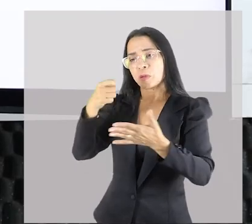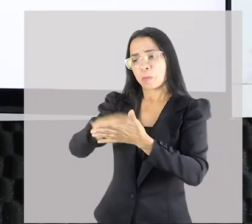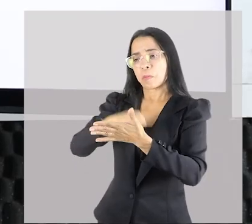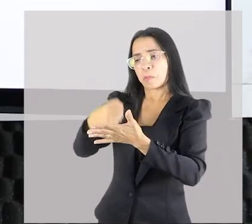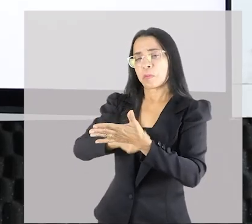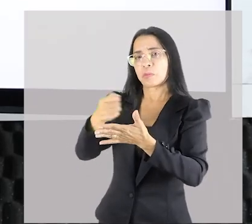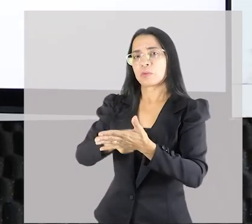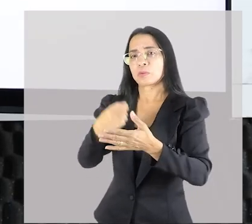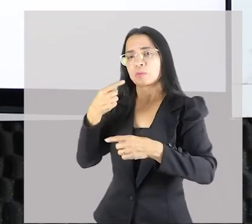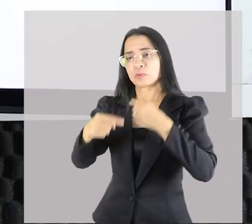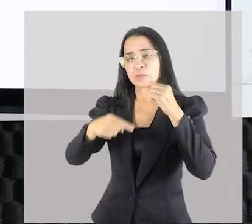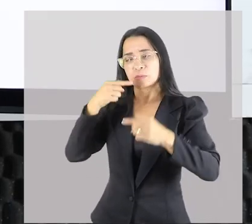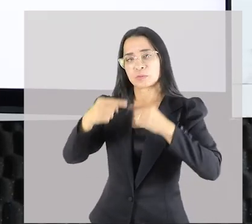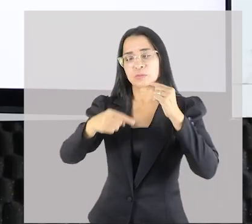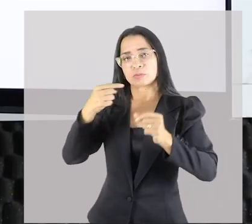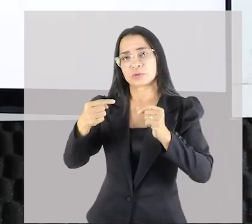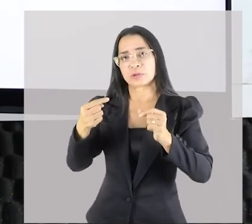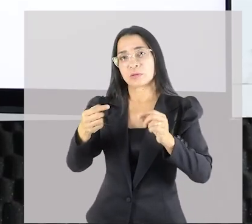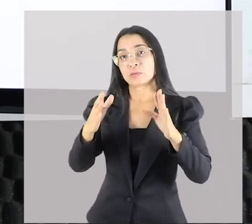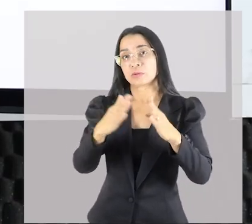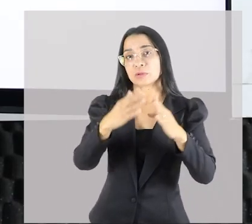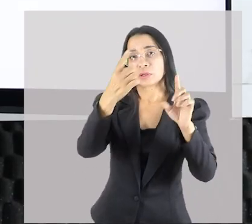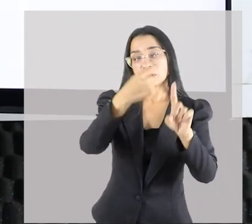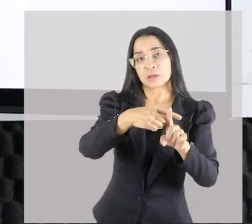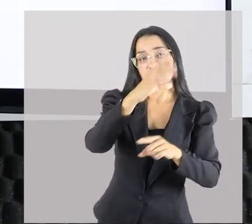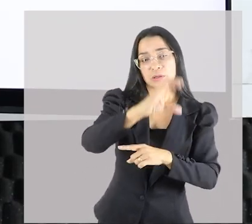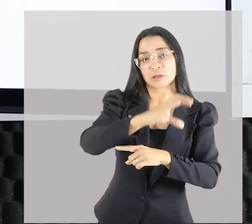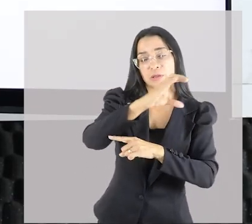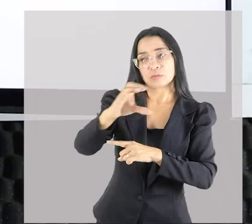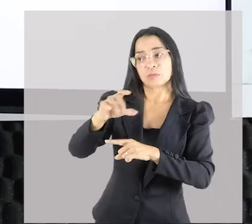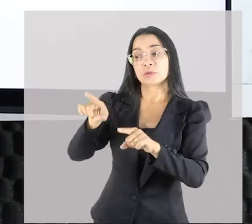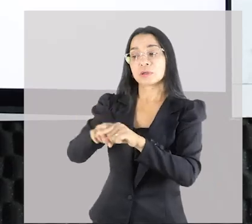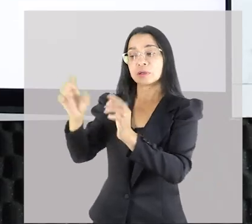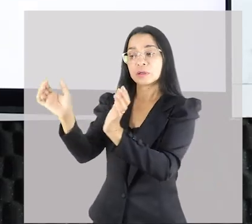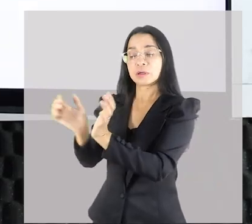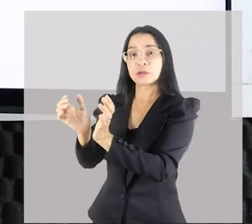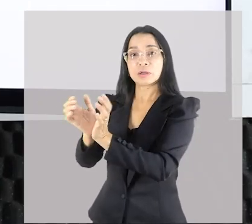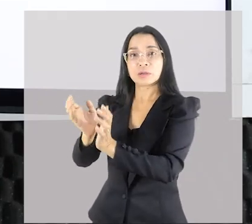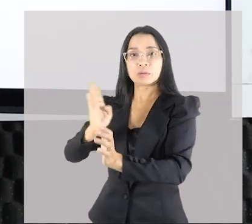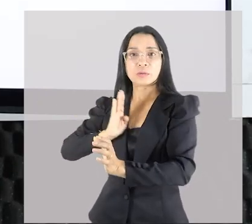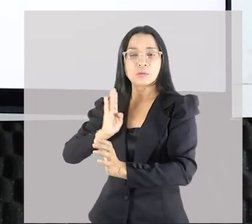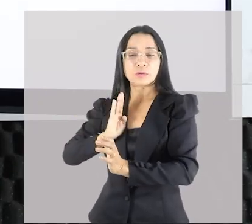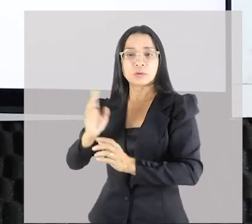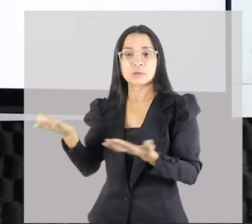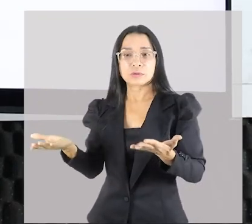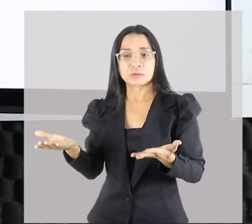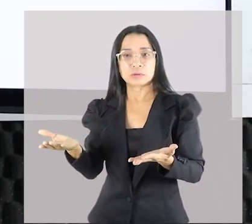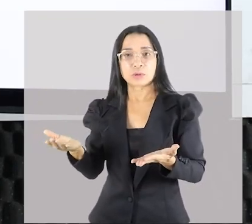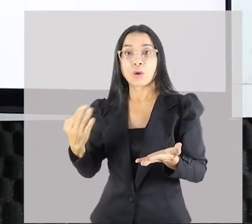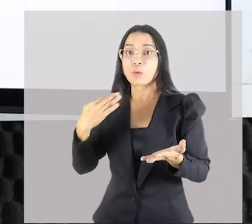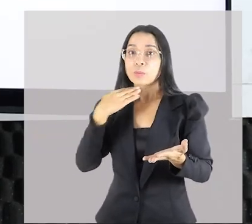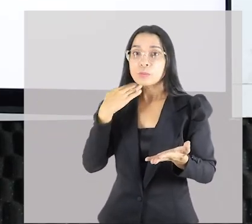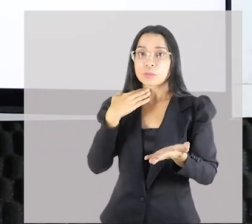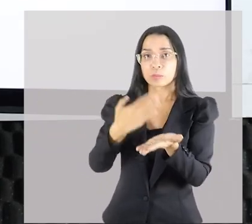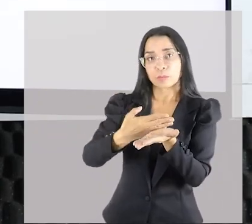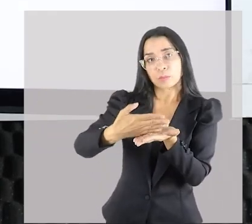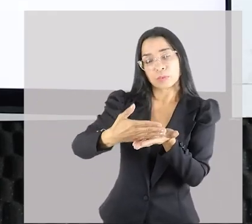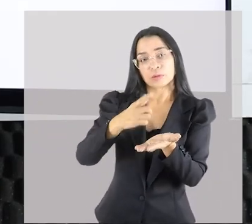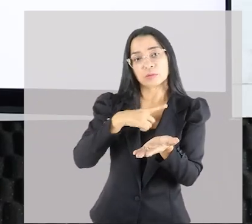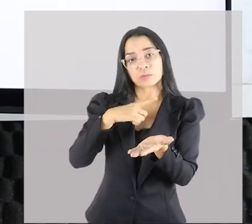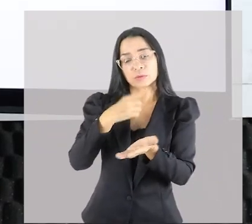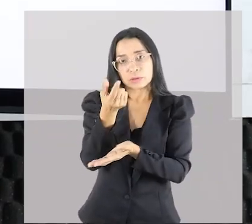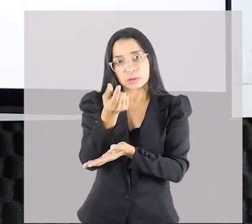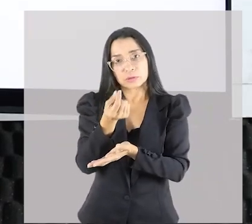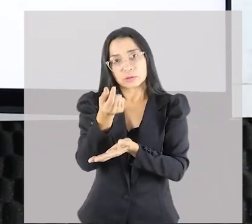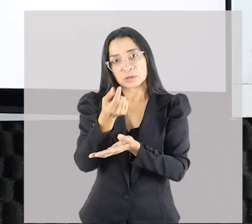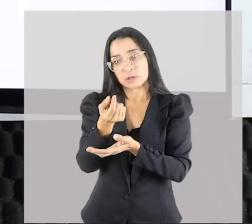e classe social nascente, que era a burguesia. E esses bancos começam, então, a ter um dinheiro para que ele